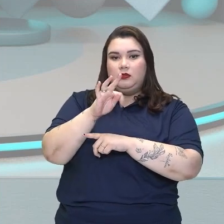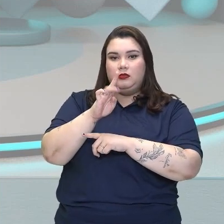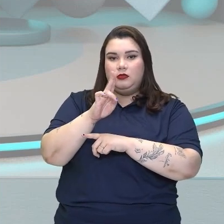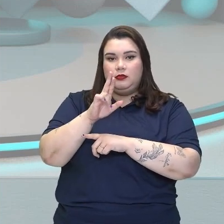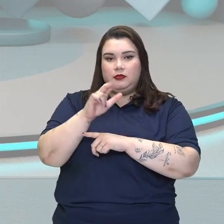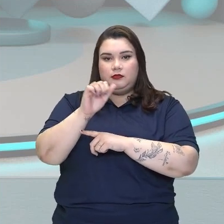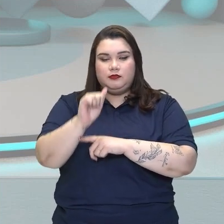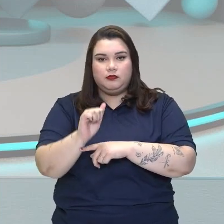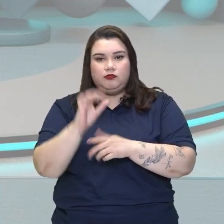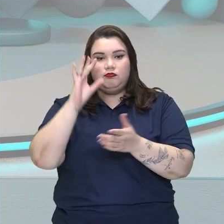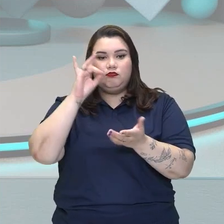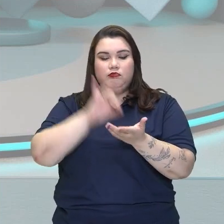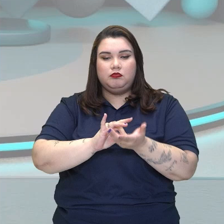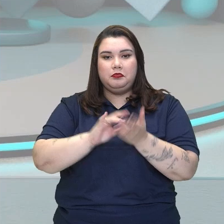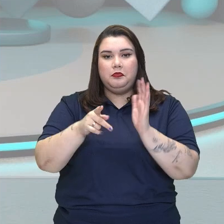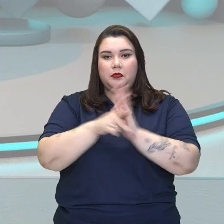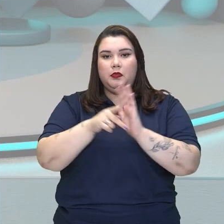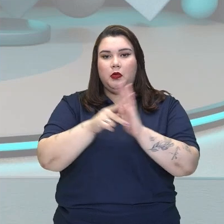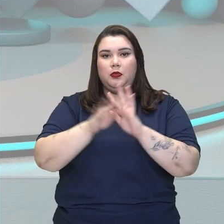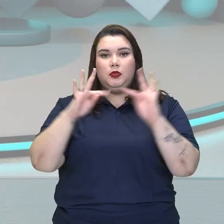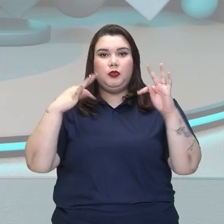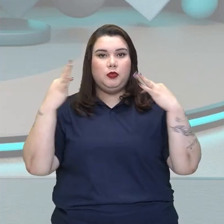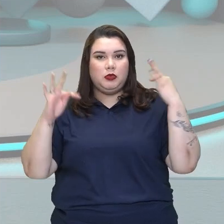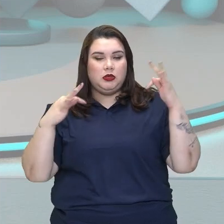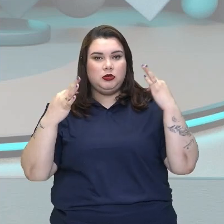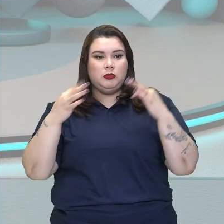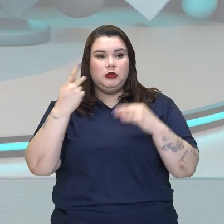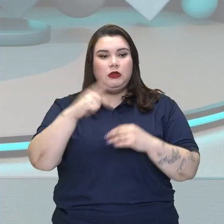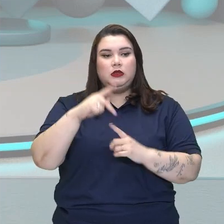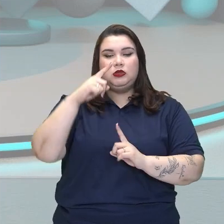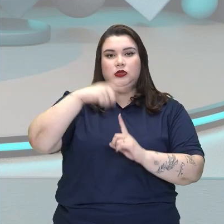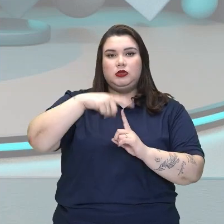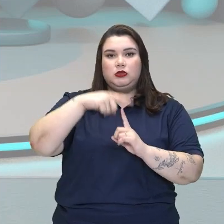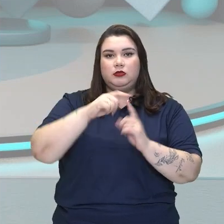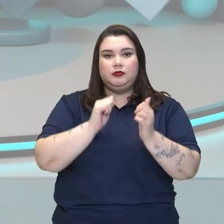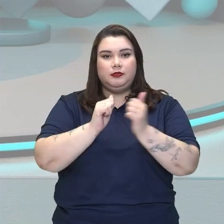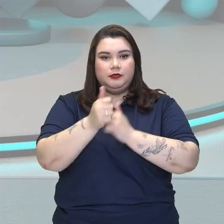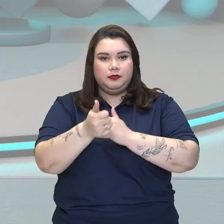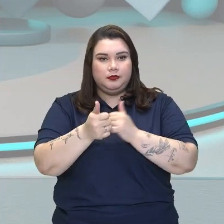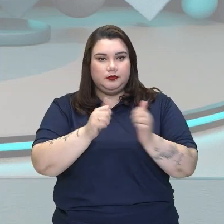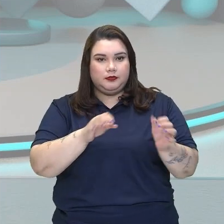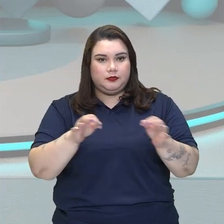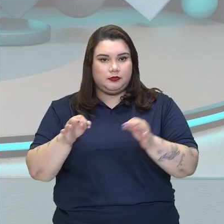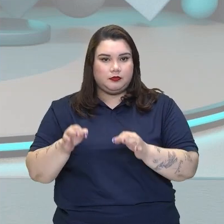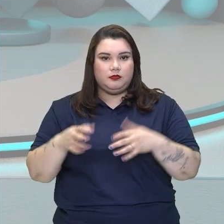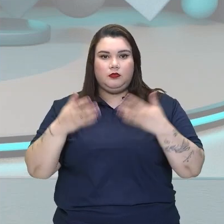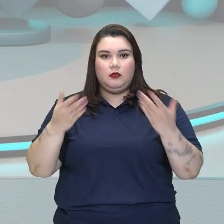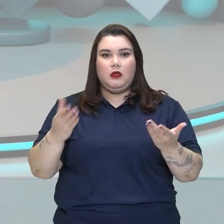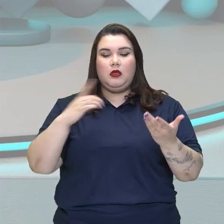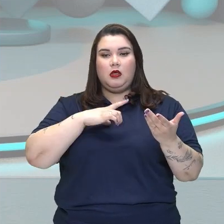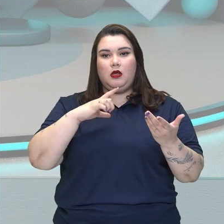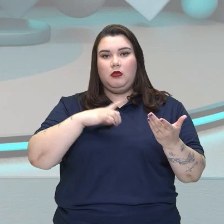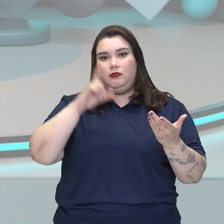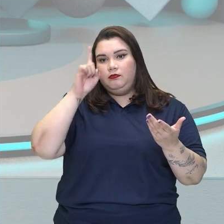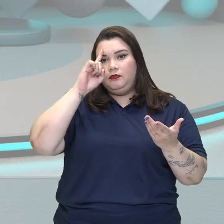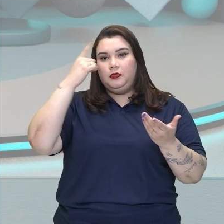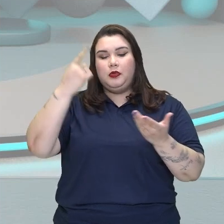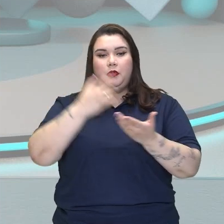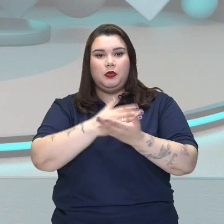do turismo de aventura. Olha que bacana. Então, eles tiveram essa ideia, iniciou